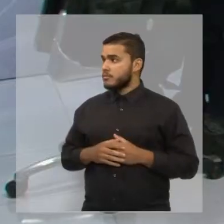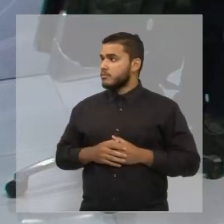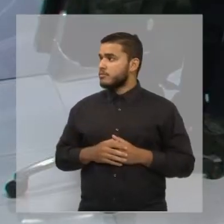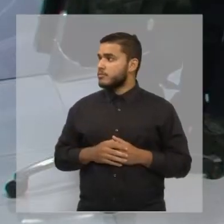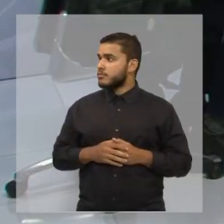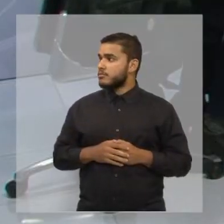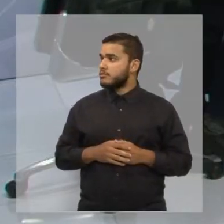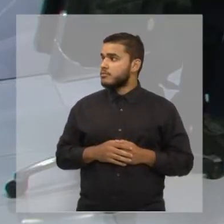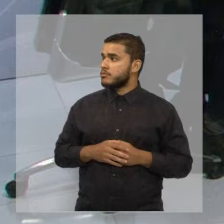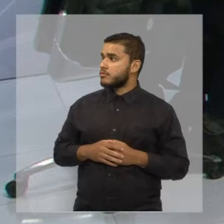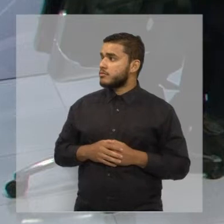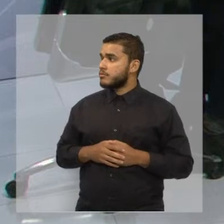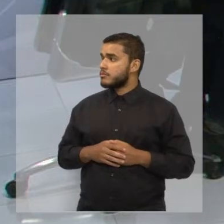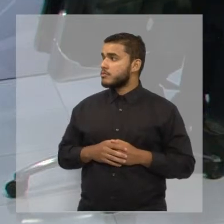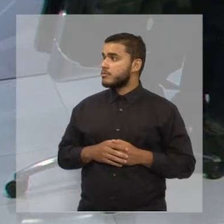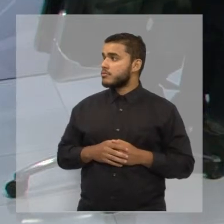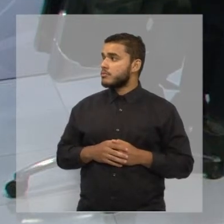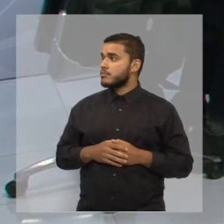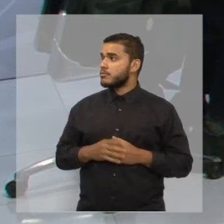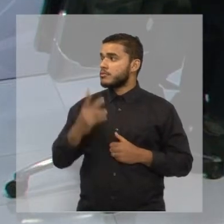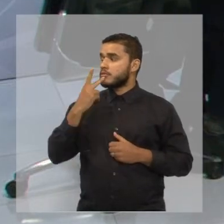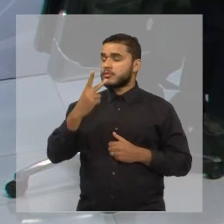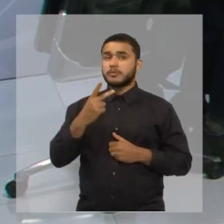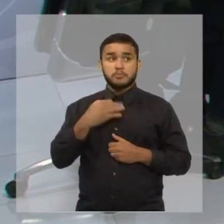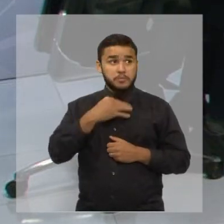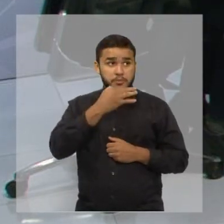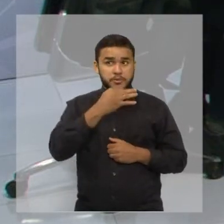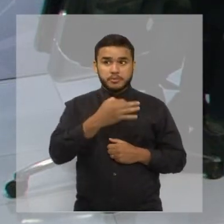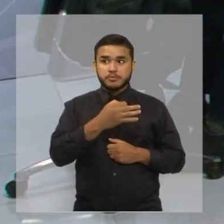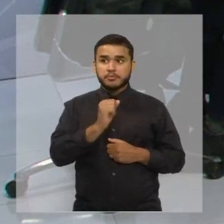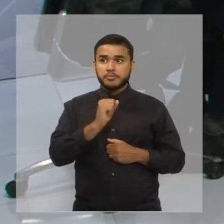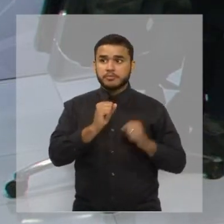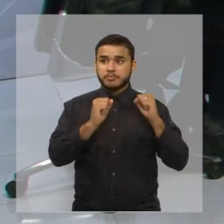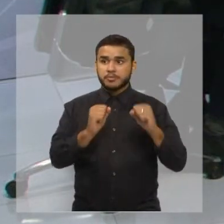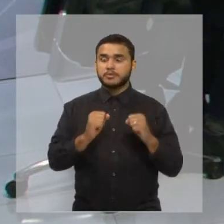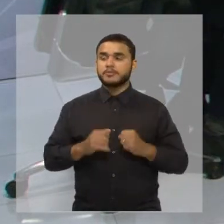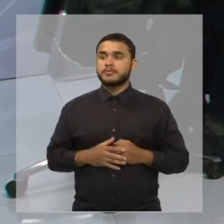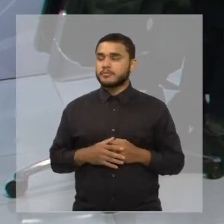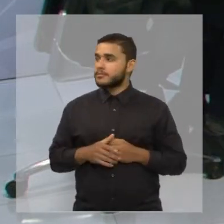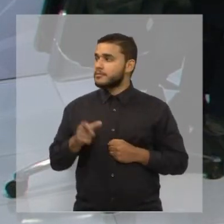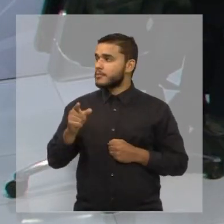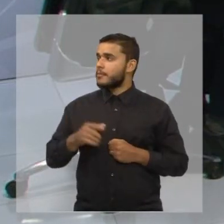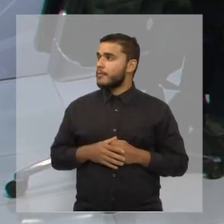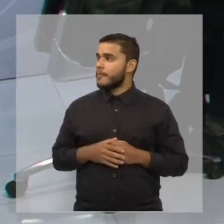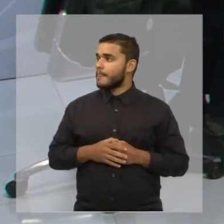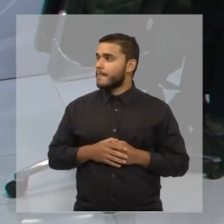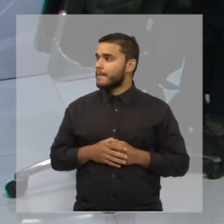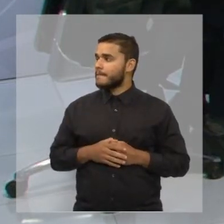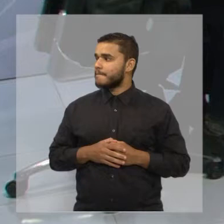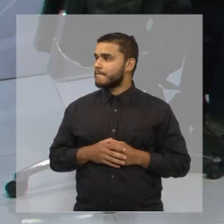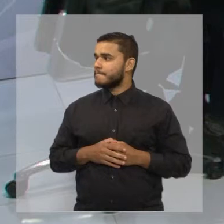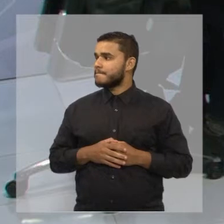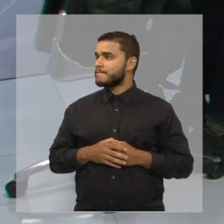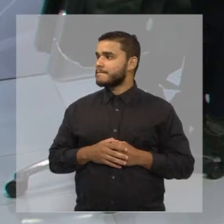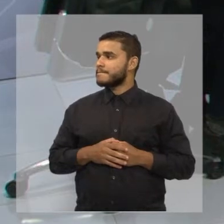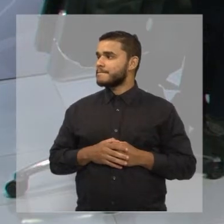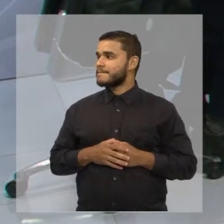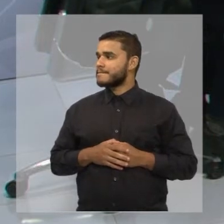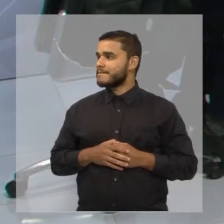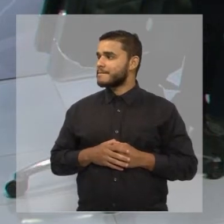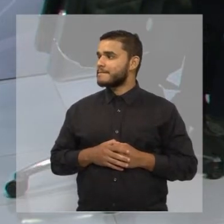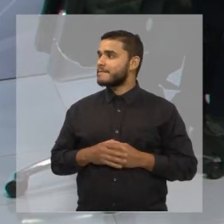Reginaldo? Não, se eu puder acrescentar... Pode? Seria só. É que você estava no tete-a-tete com o professor Clésio aqui